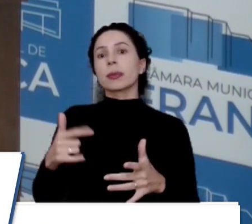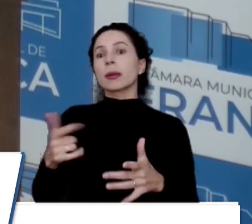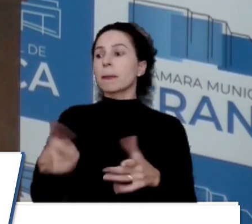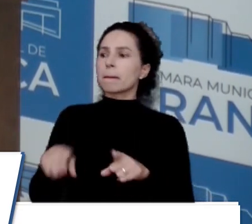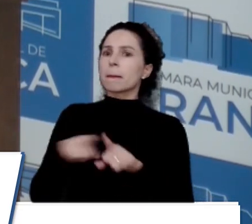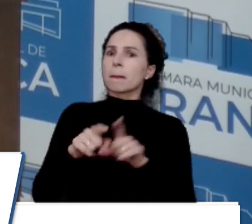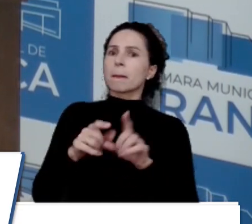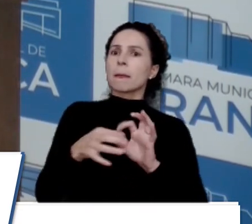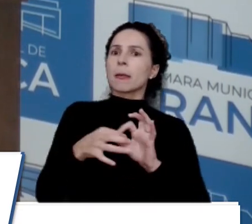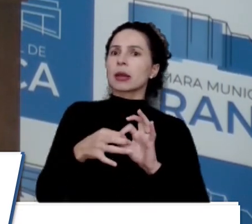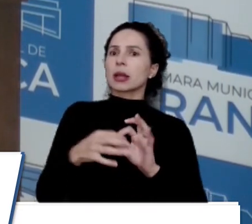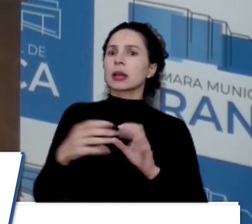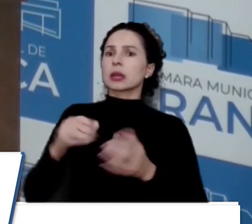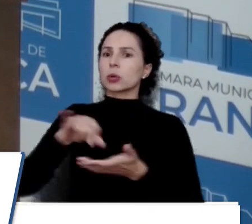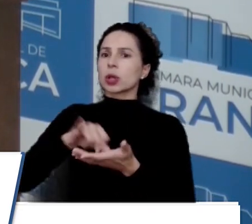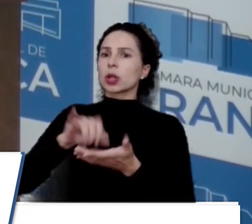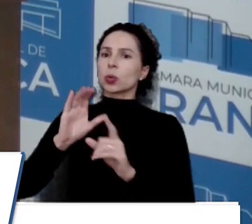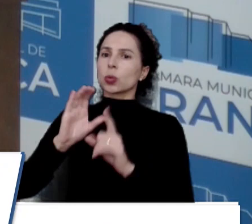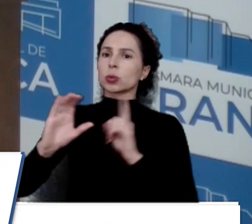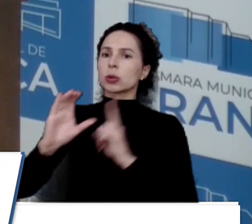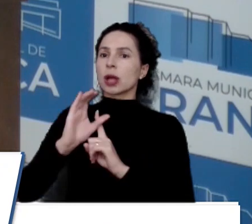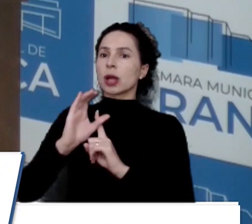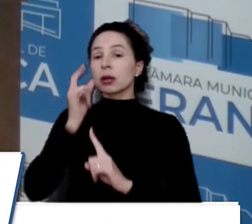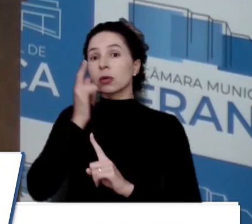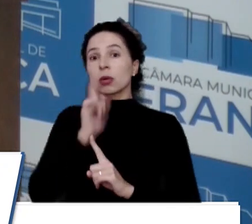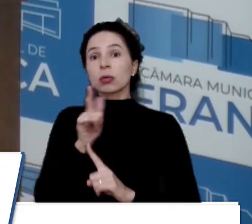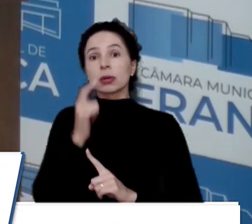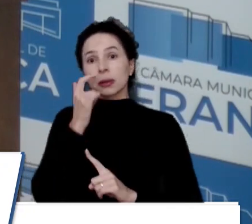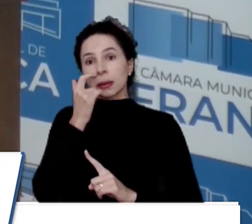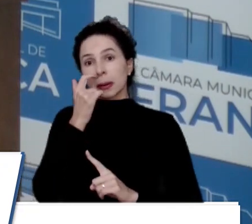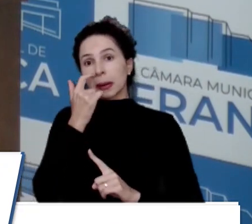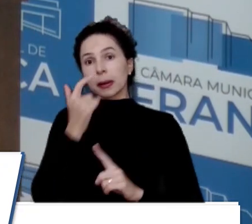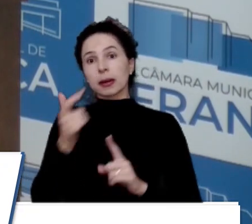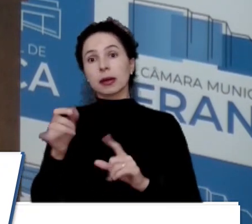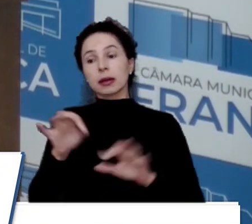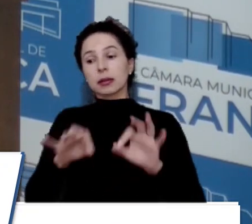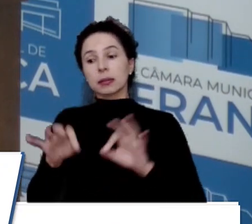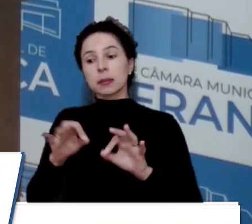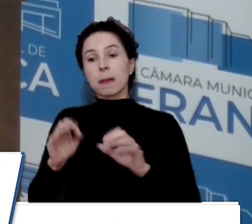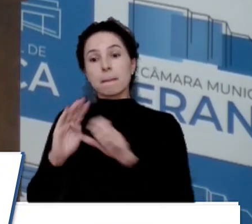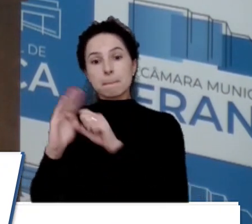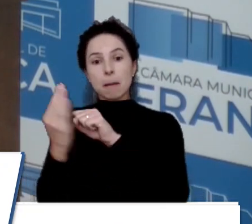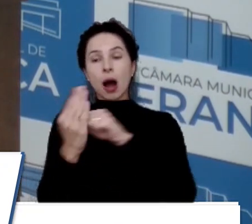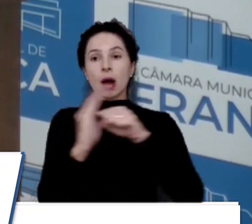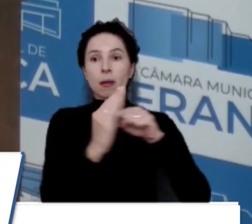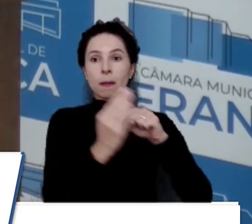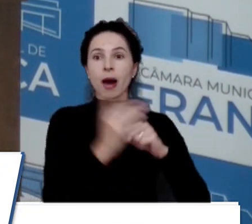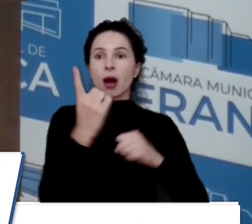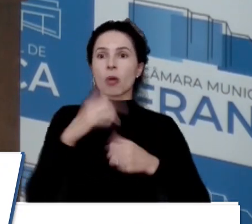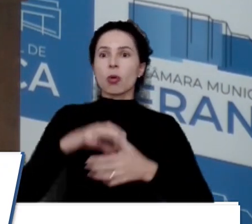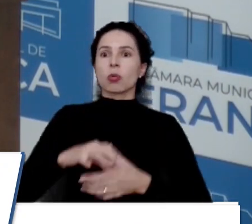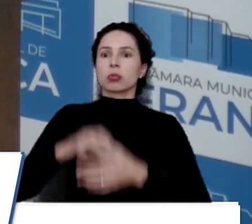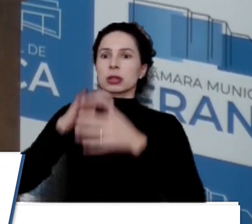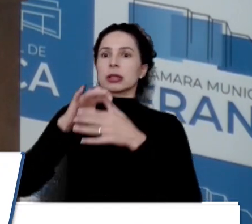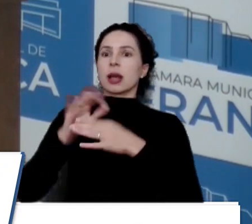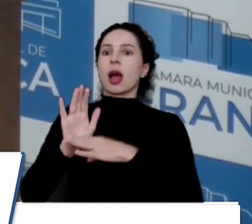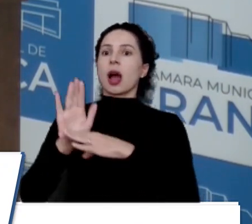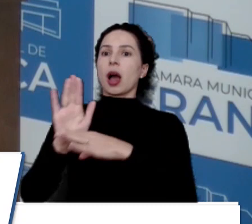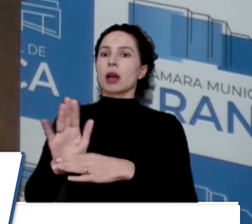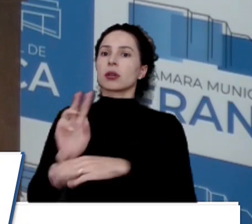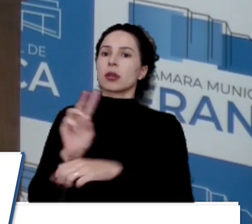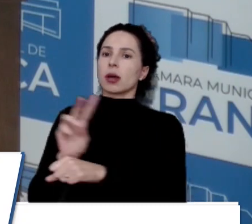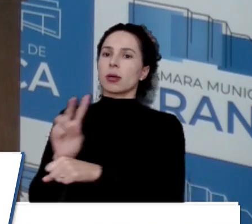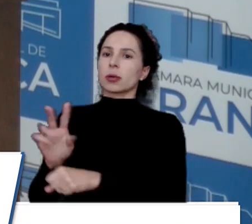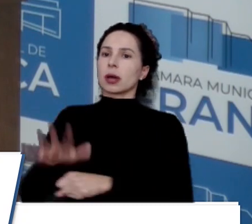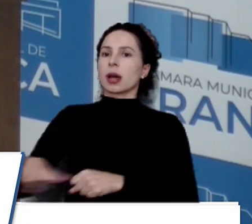os presidentes sendo comunitário para poder cada bairro tem um líder para ajudar a cuidar dessas áreas